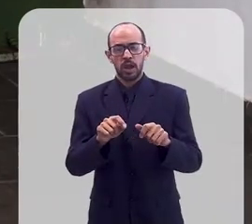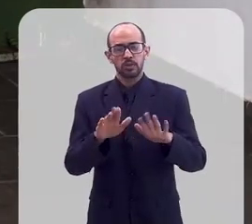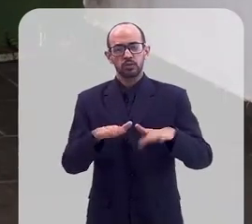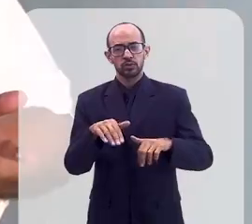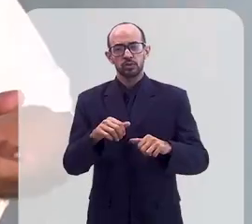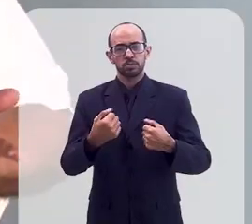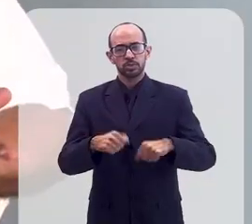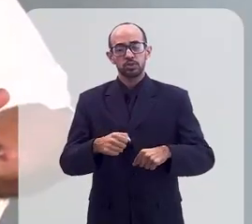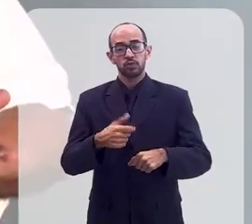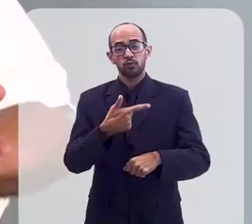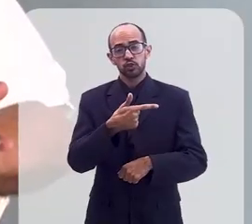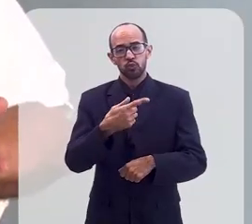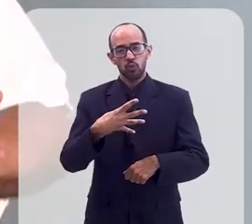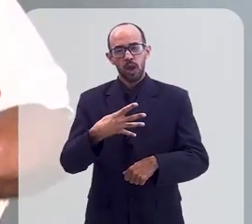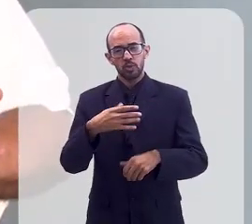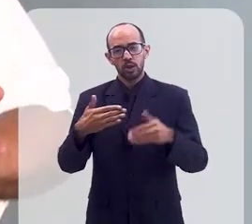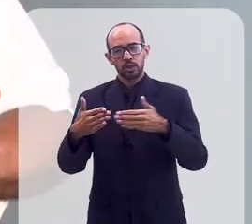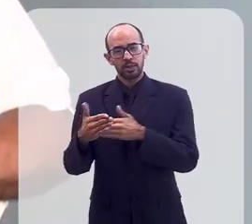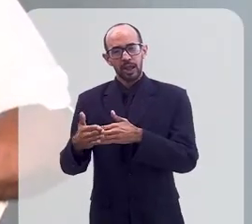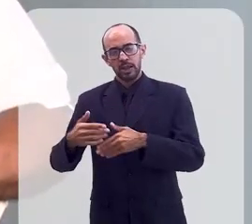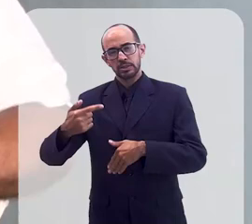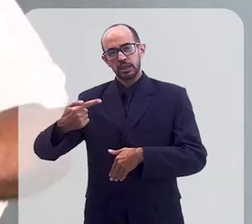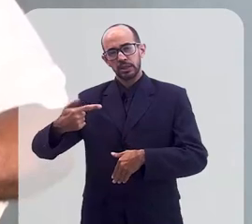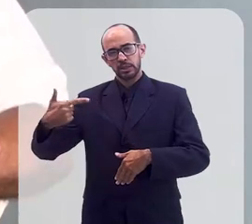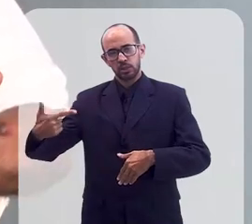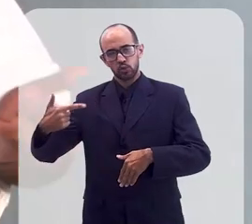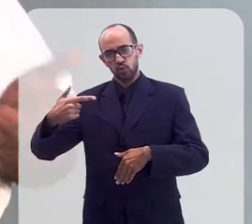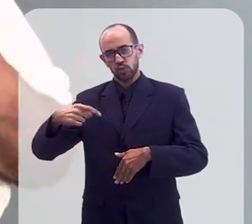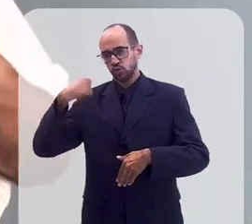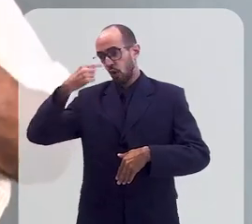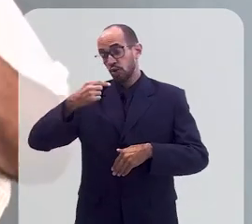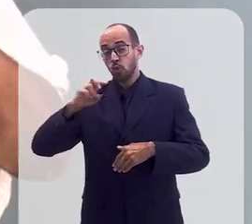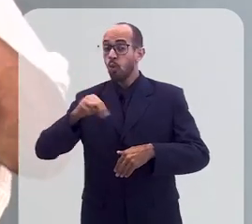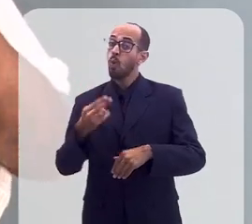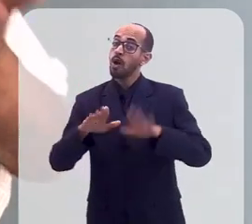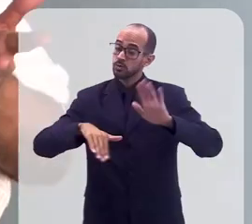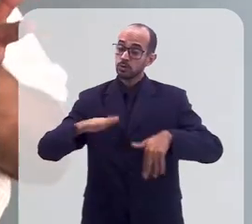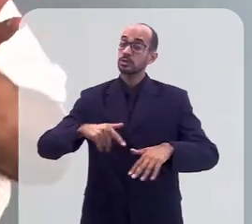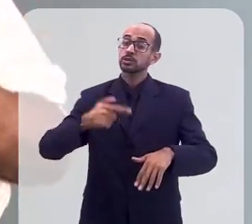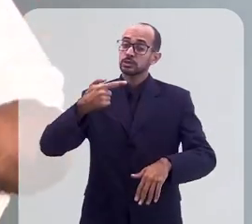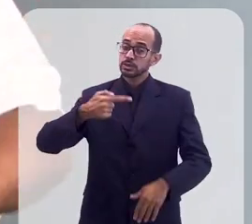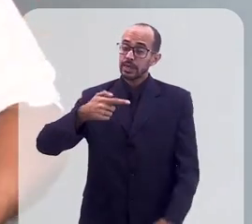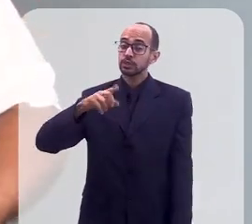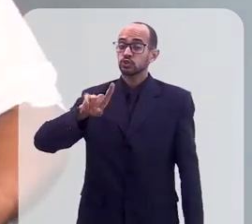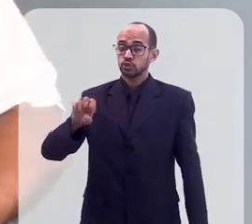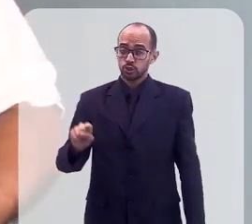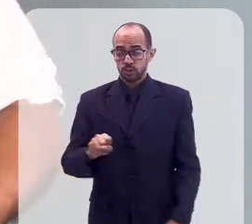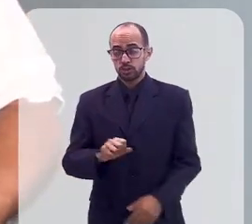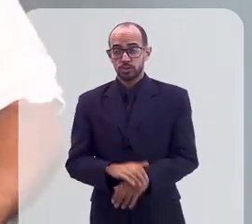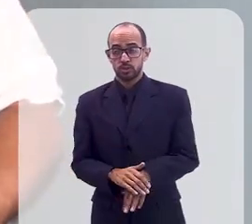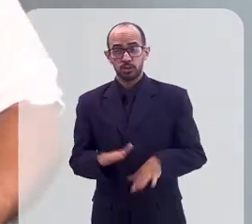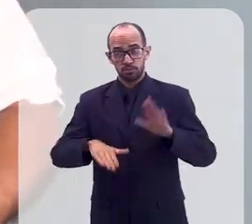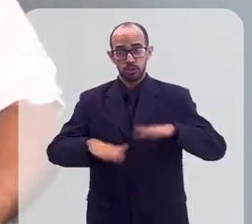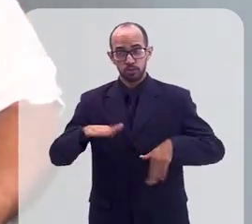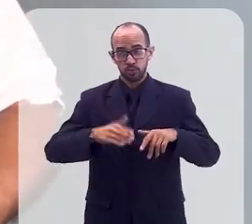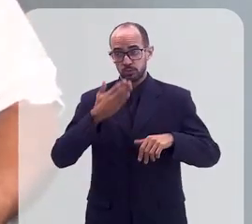de 24 a 72 horas, a 7 dias, aí depende do trabalho que vai se fazer.